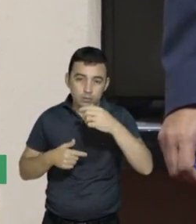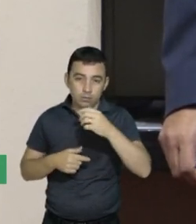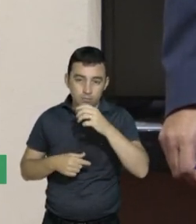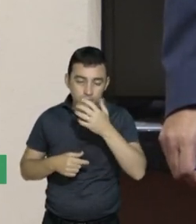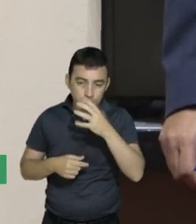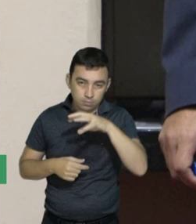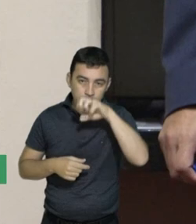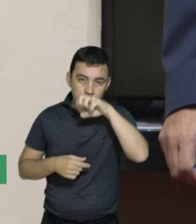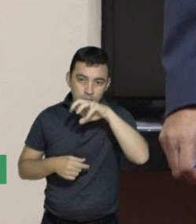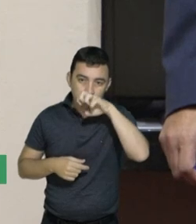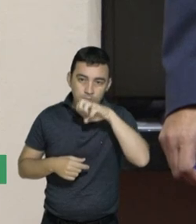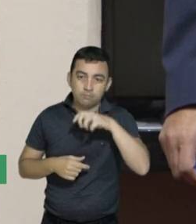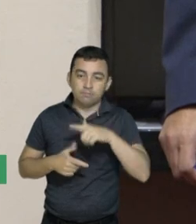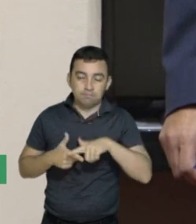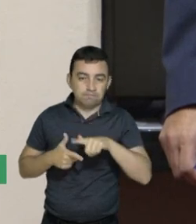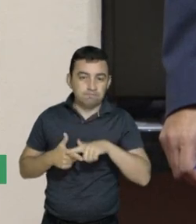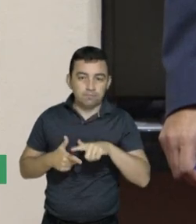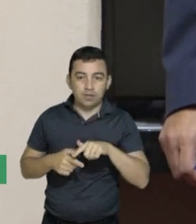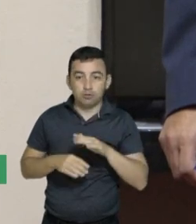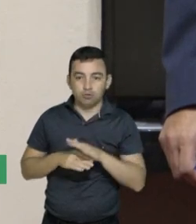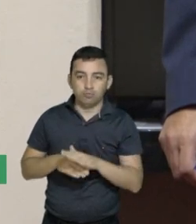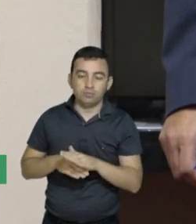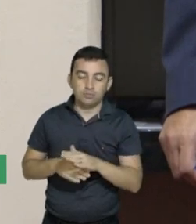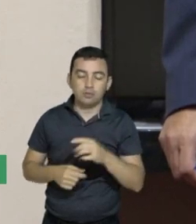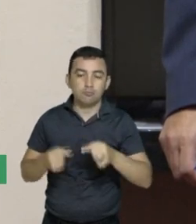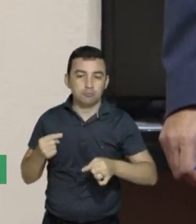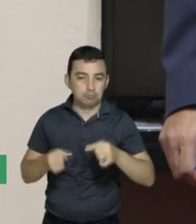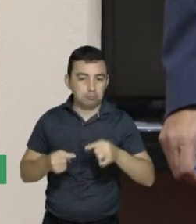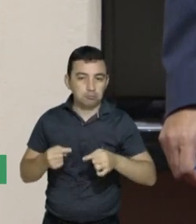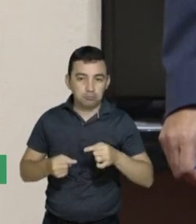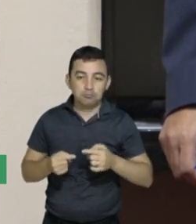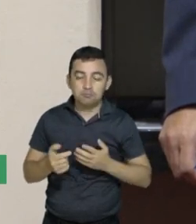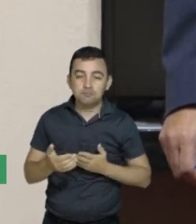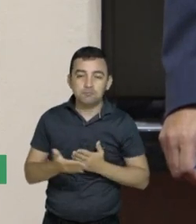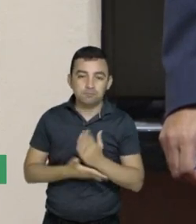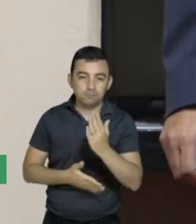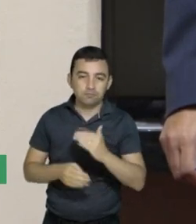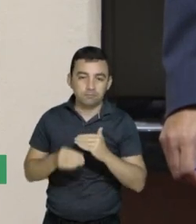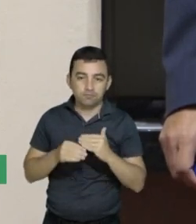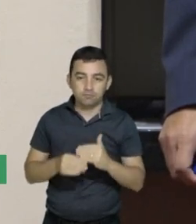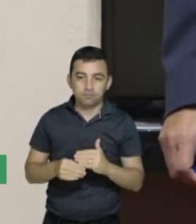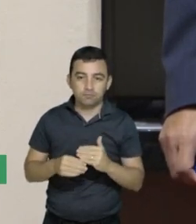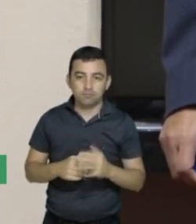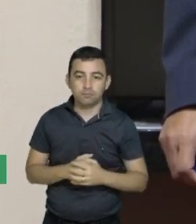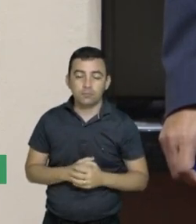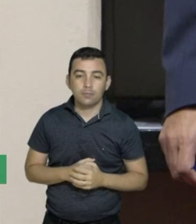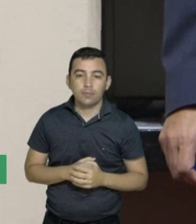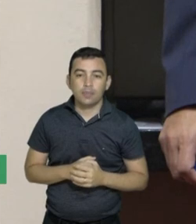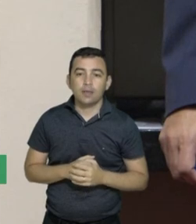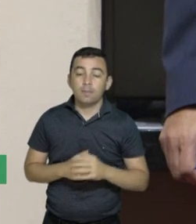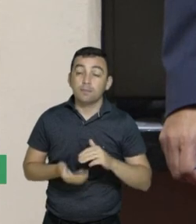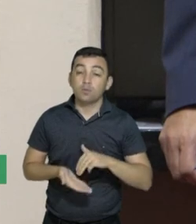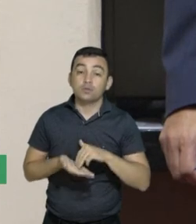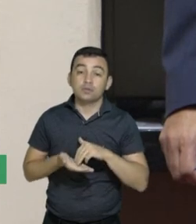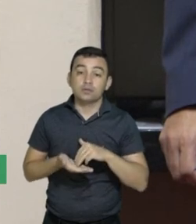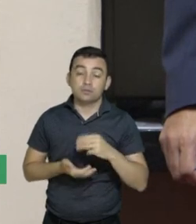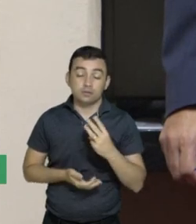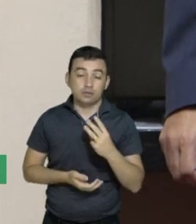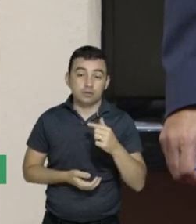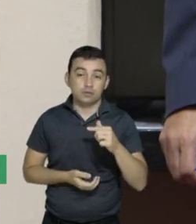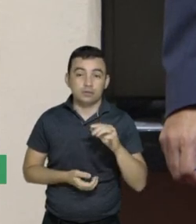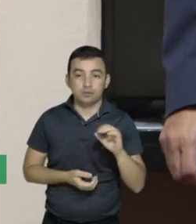não vendo Quem Queira discutir em votação deputados que a prova permanece como se encontra aprovado por unanimidade mostrar um 370